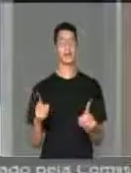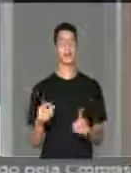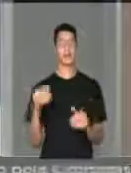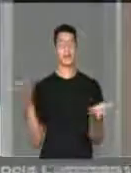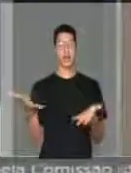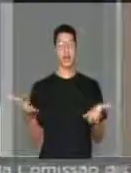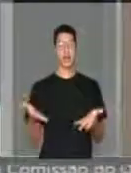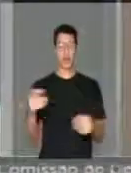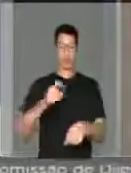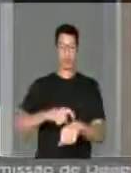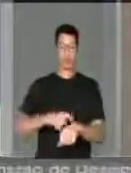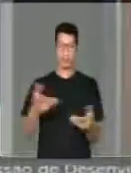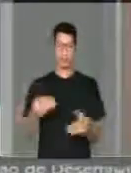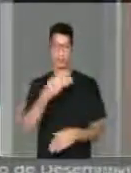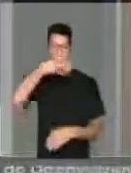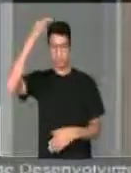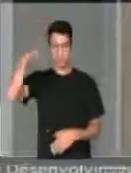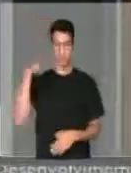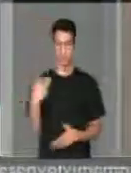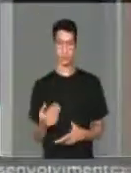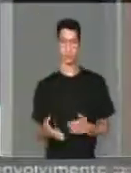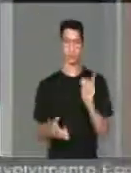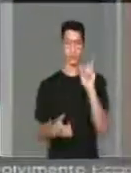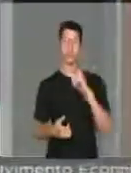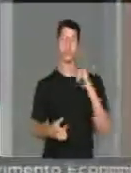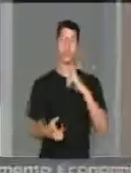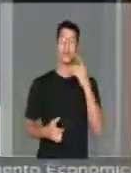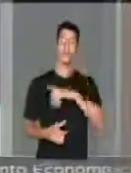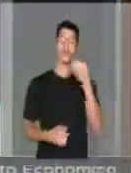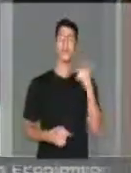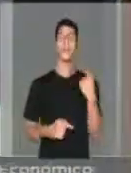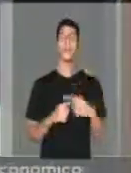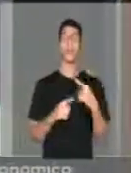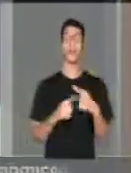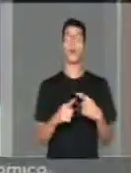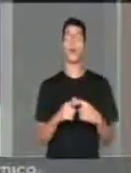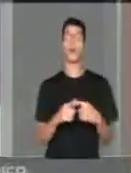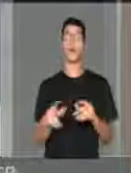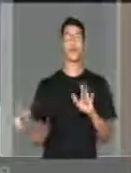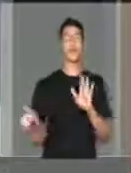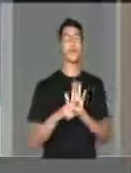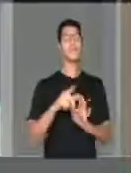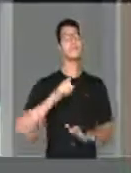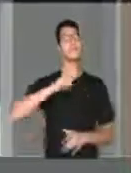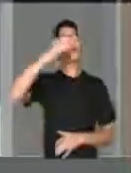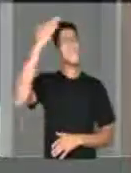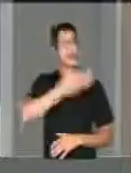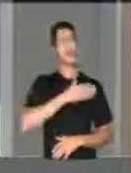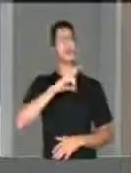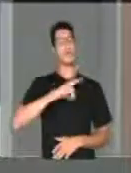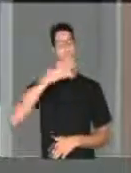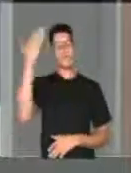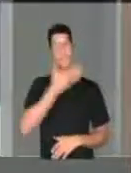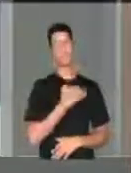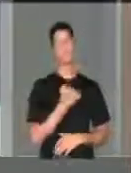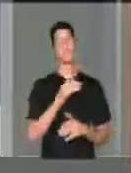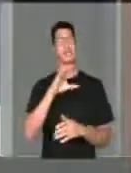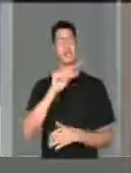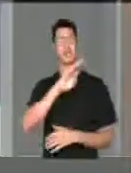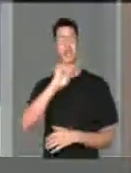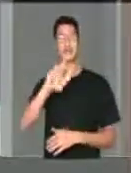neste caso do Michel Temer, ele tem que sair porque há provas. Prova